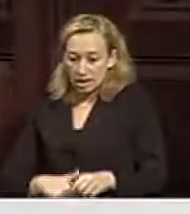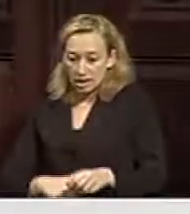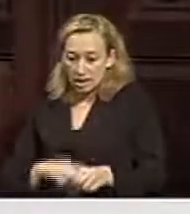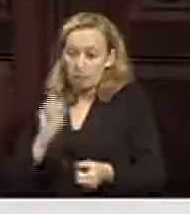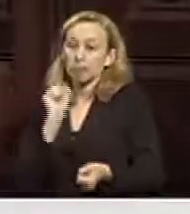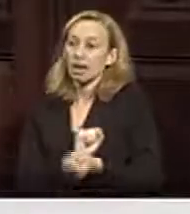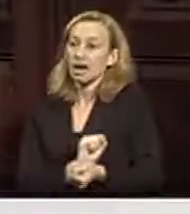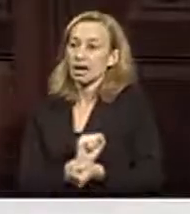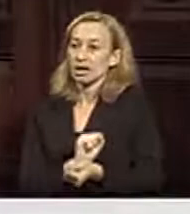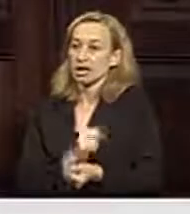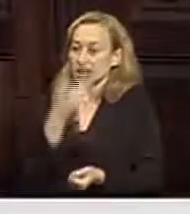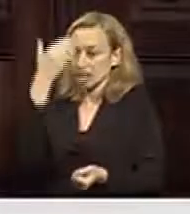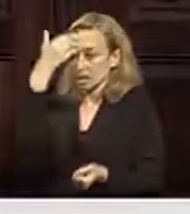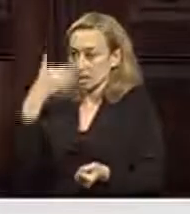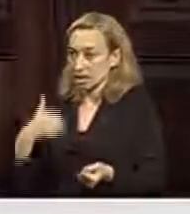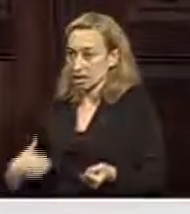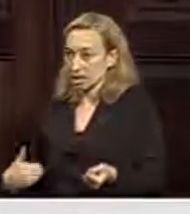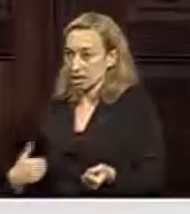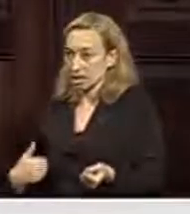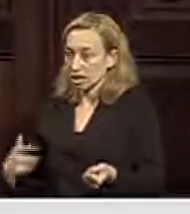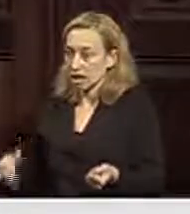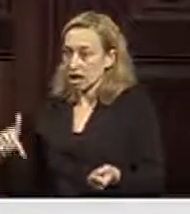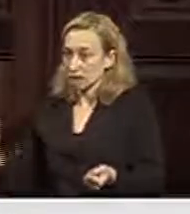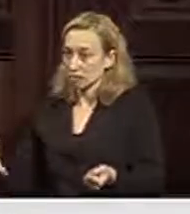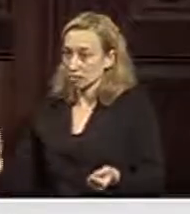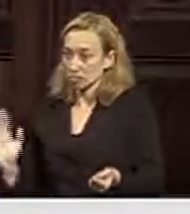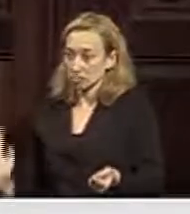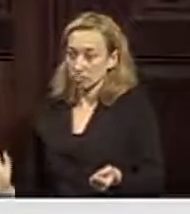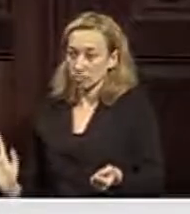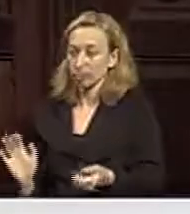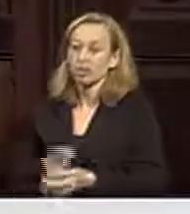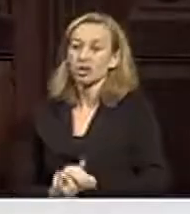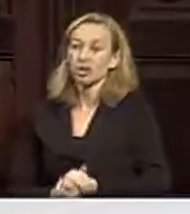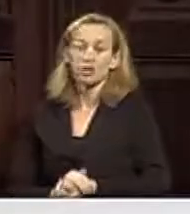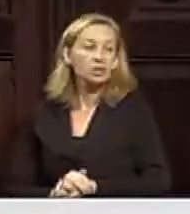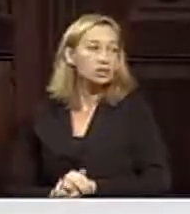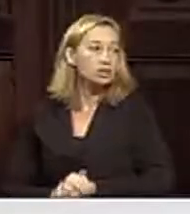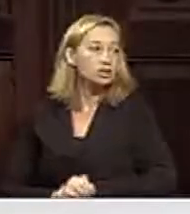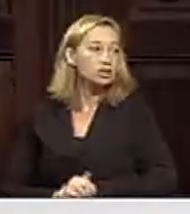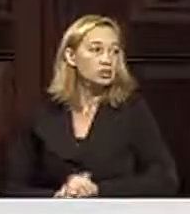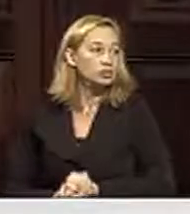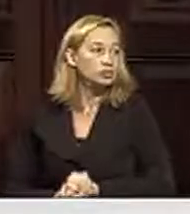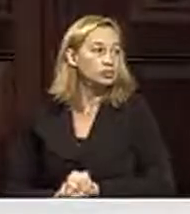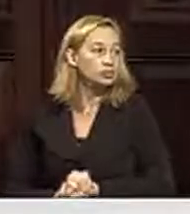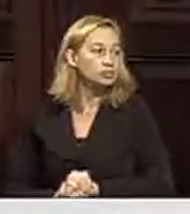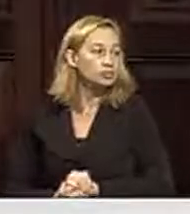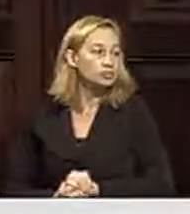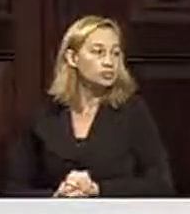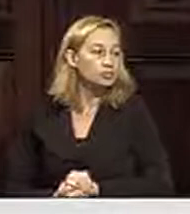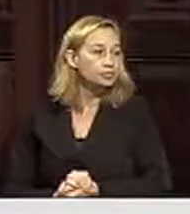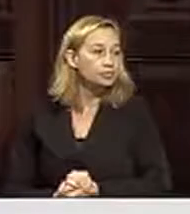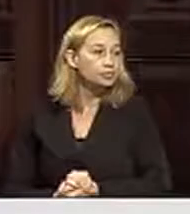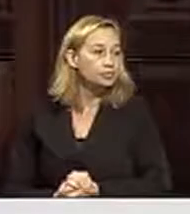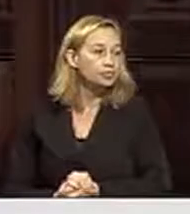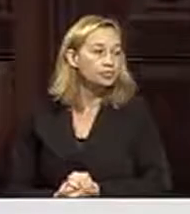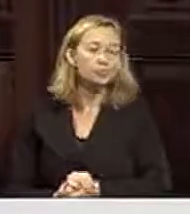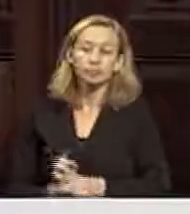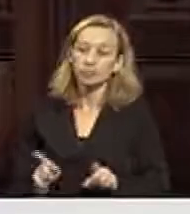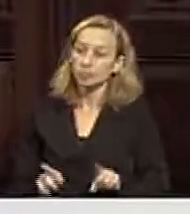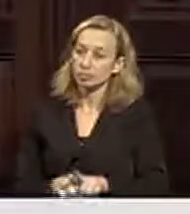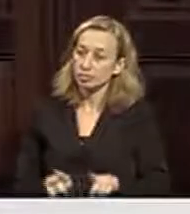dramáticas, não apenas para o paciente, mas sobretudo para a